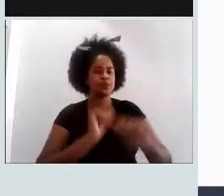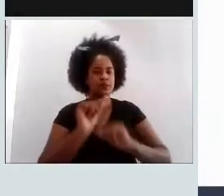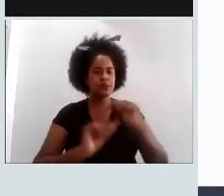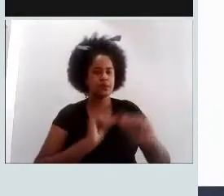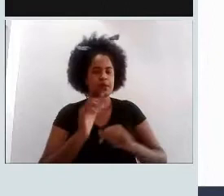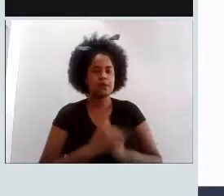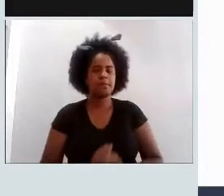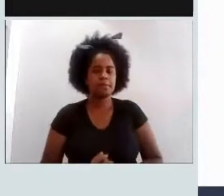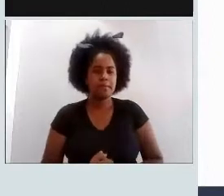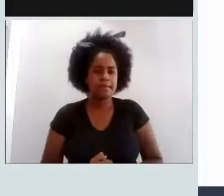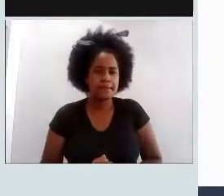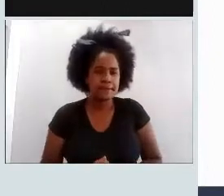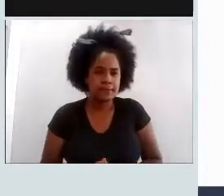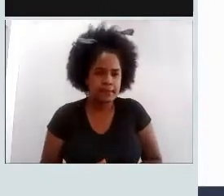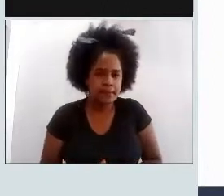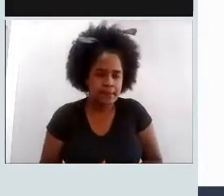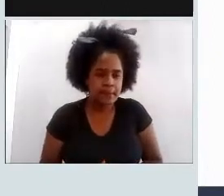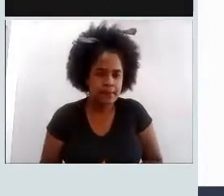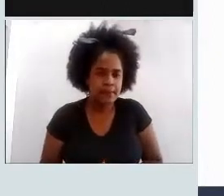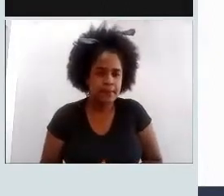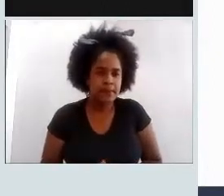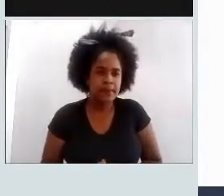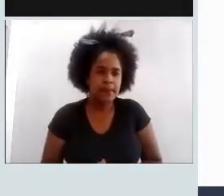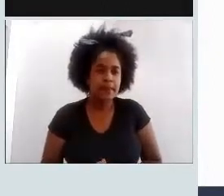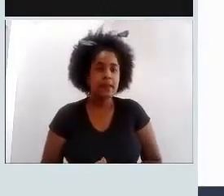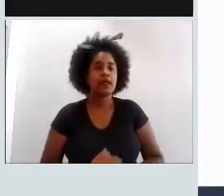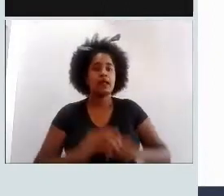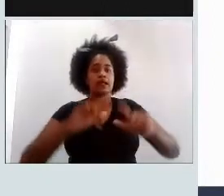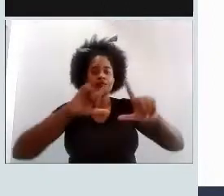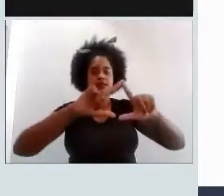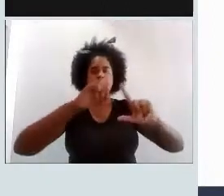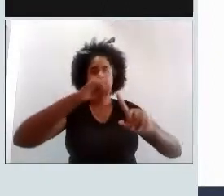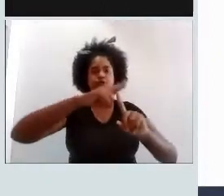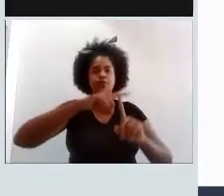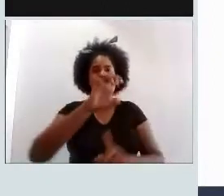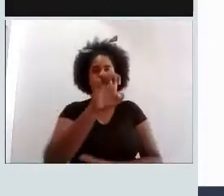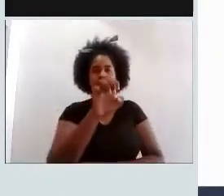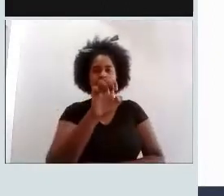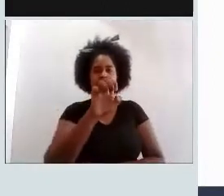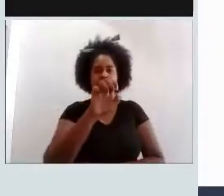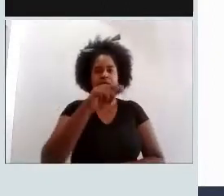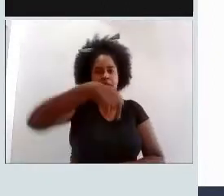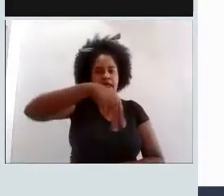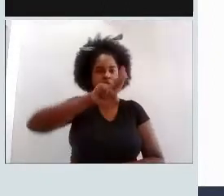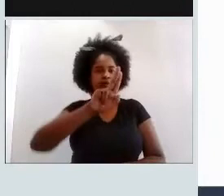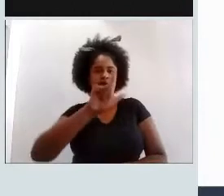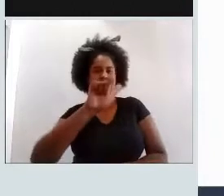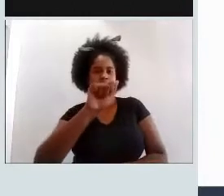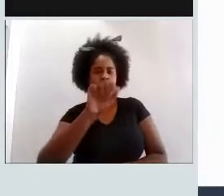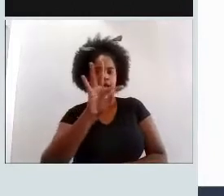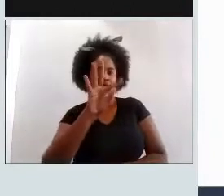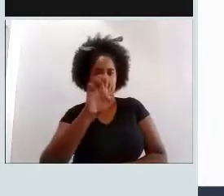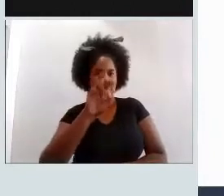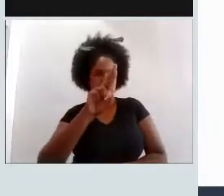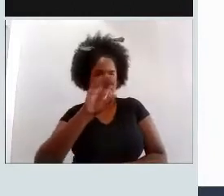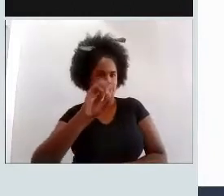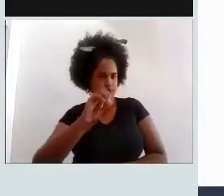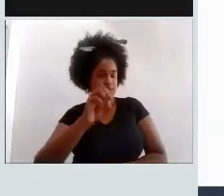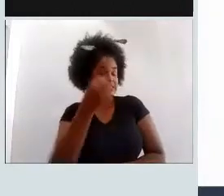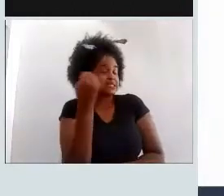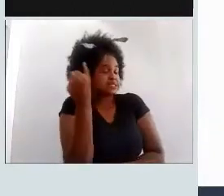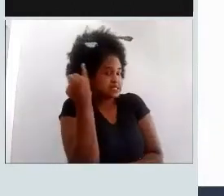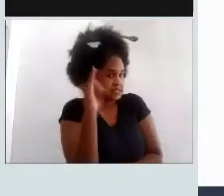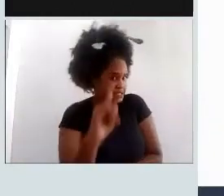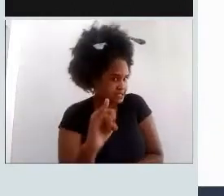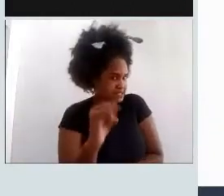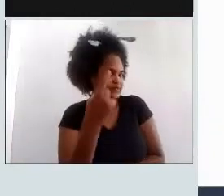triângulo equilátero. Um triângulo ele é equilátero se e somente se todos os seus